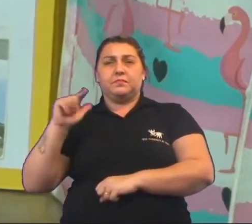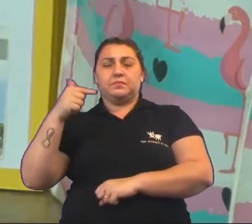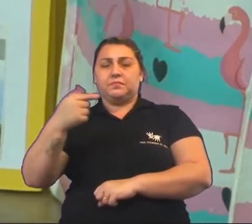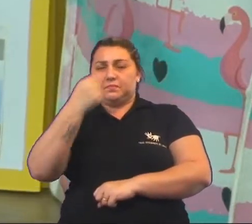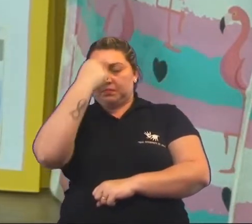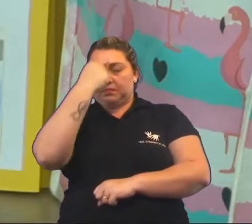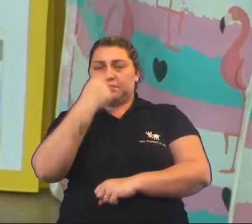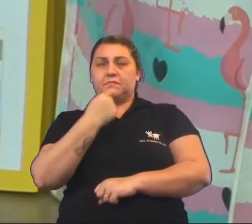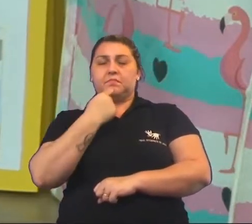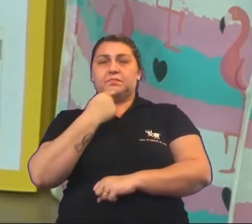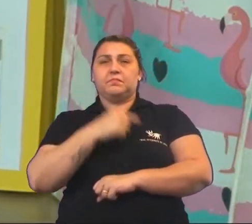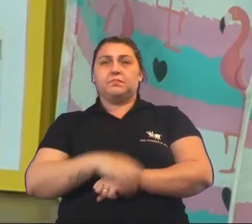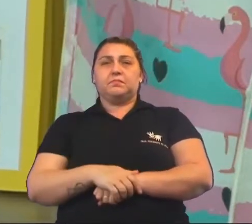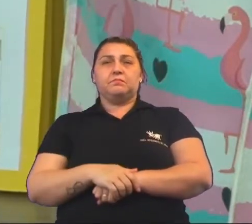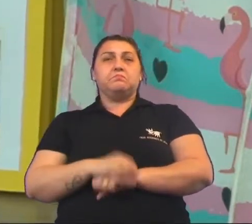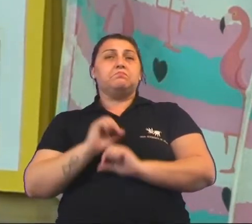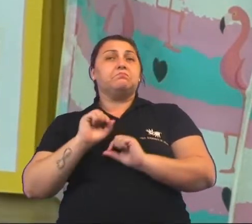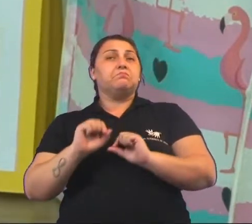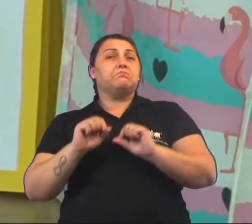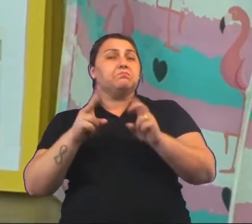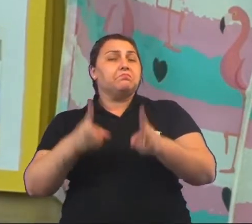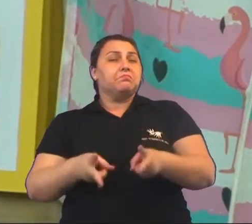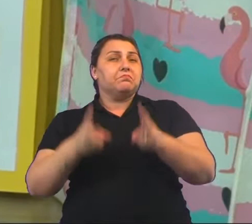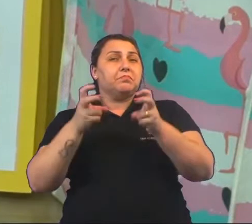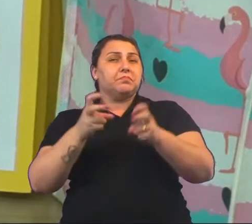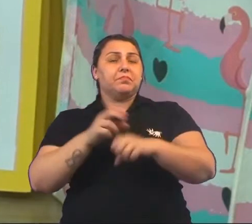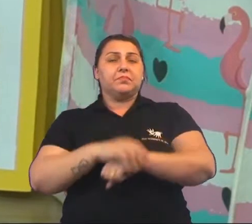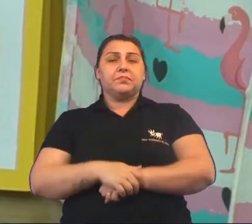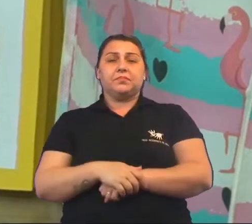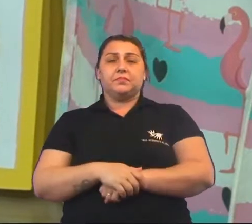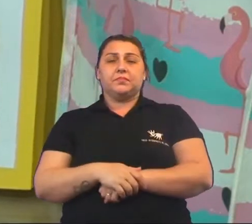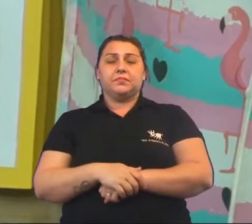imagem. O que podemos observar?